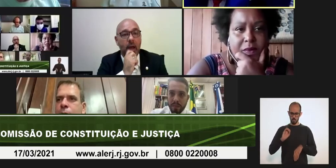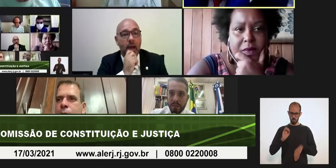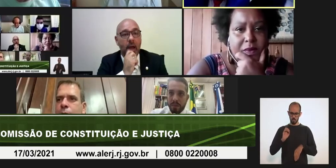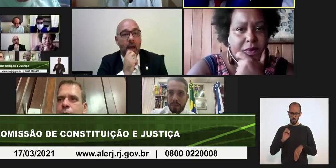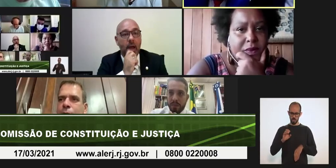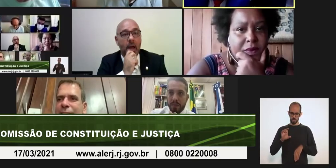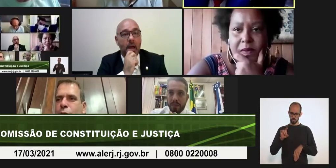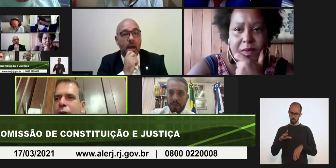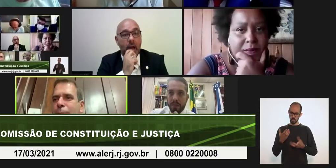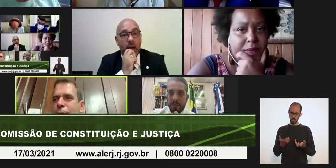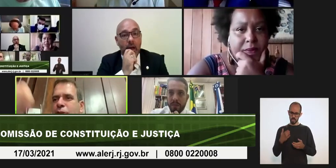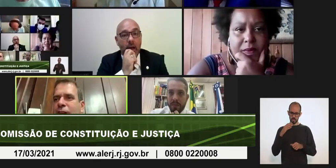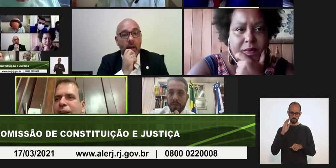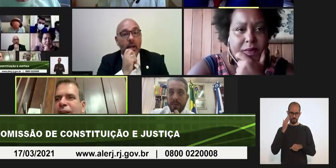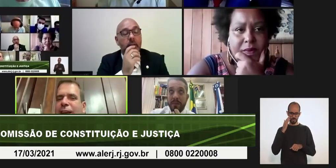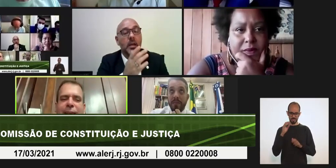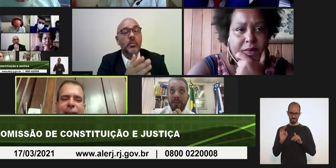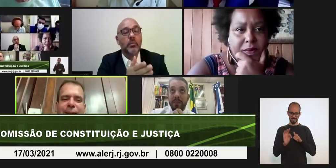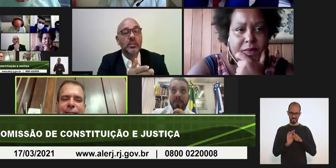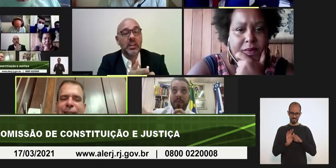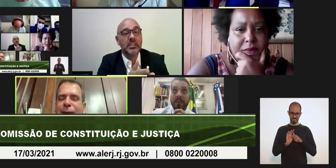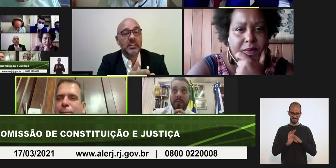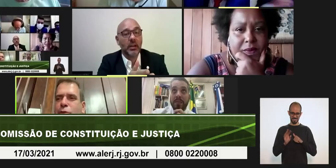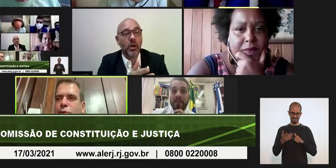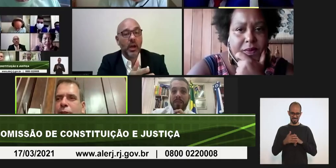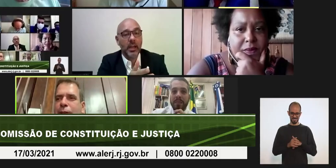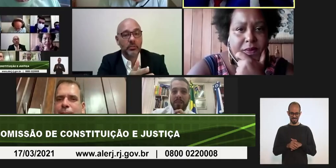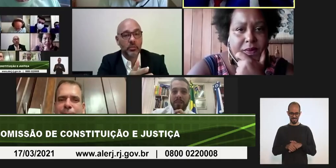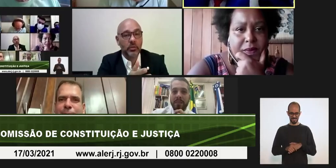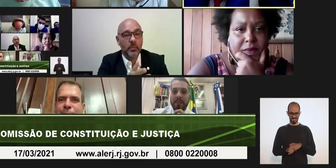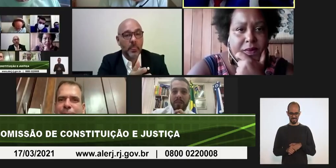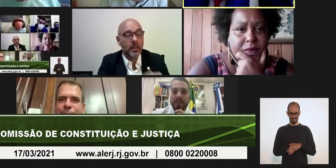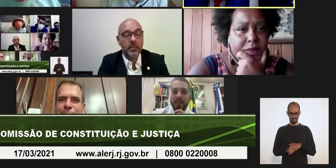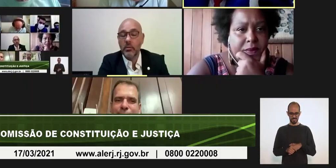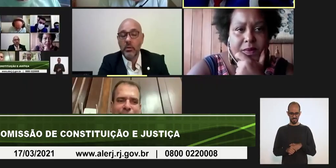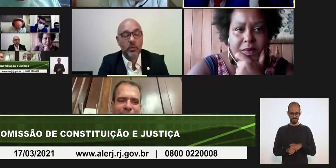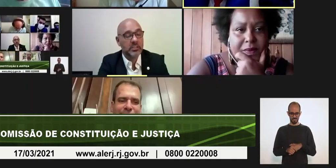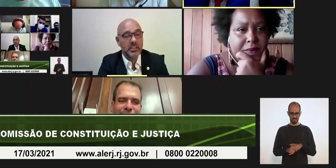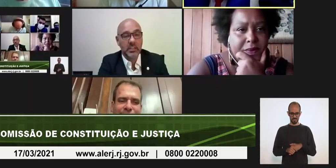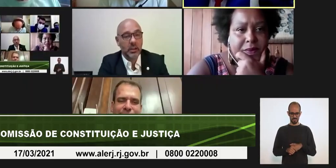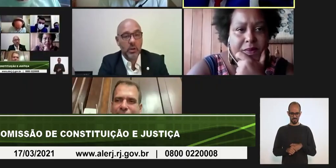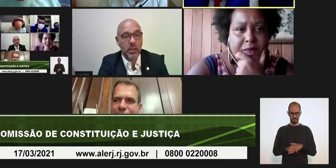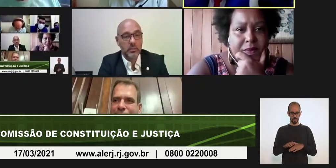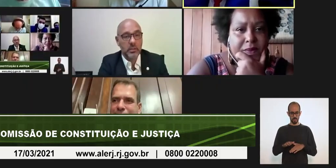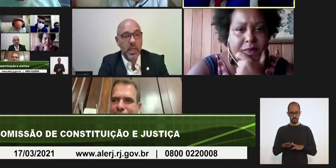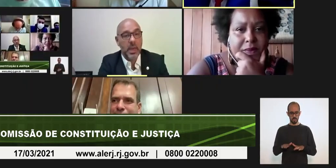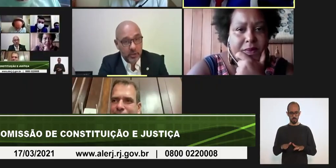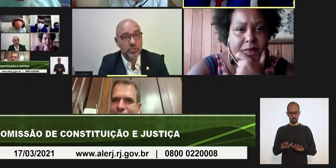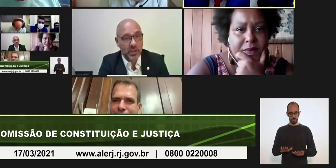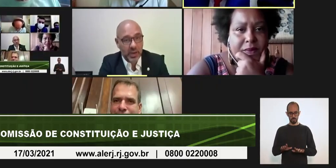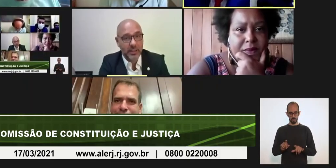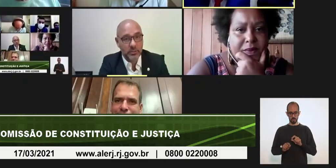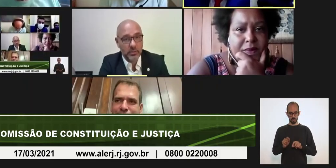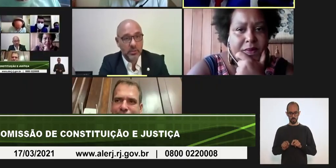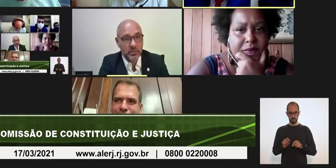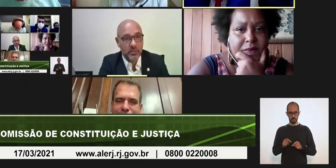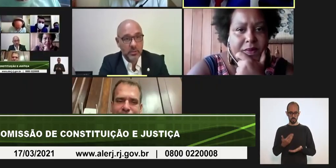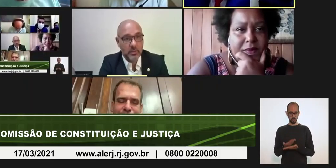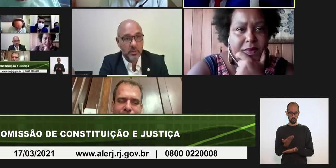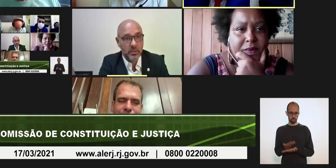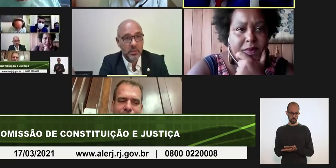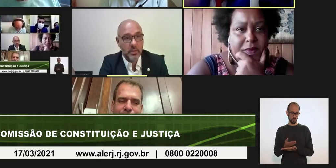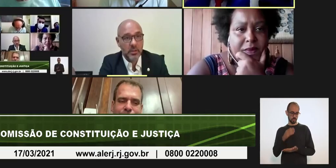Vossa Excelência quer mudar... Vossa Excelência mantém o voto de prejudicabilidade ou... Se a maioria concordar e quiser, eu não estou aqui para prejudicar a